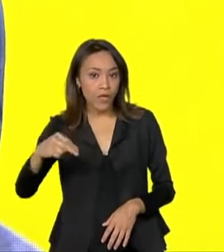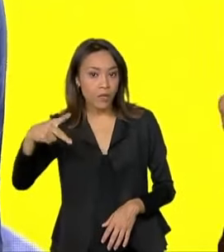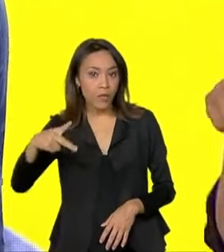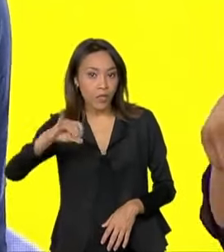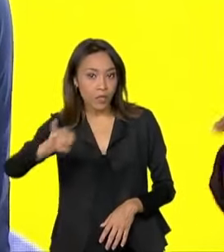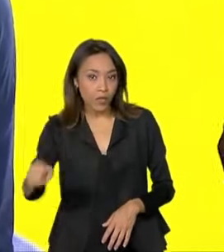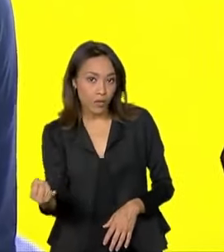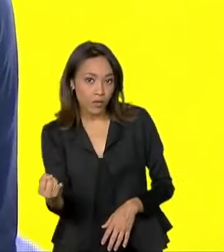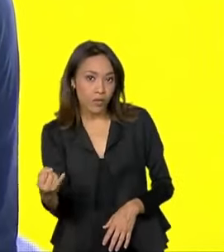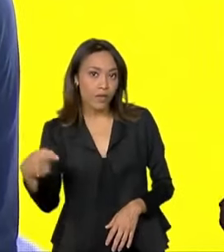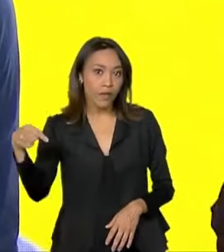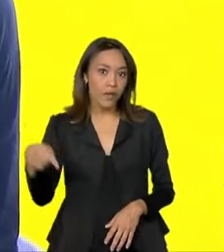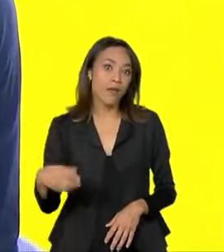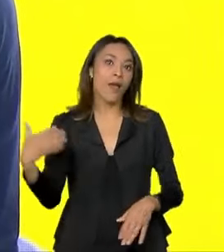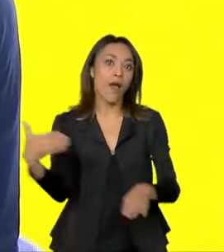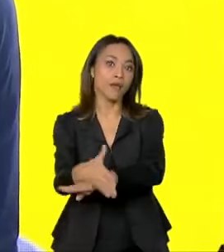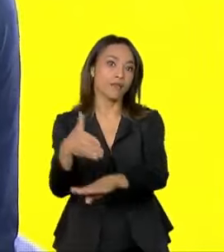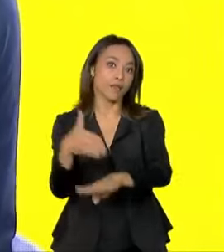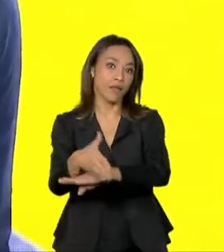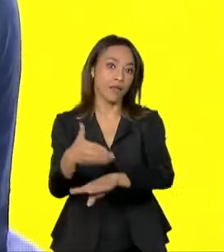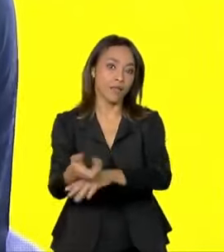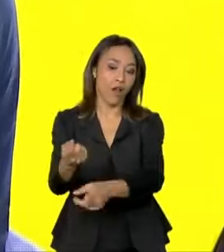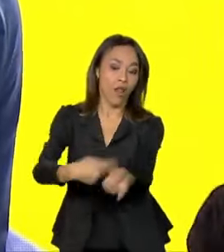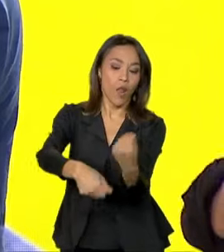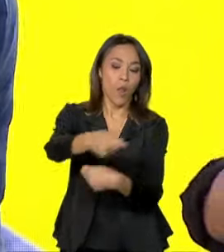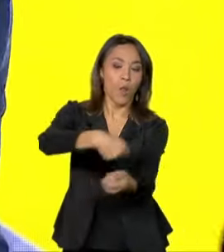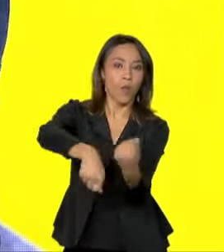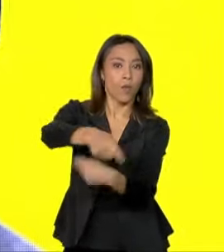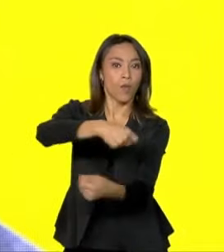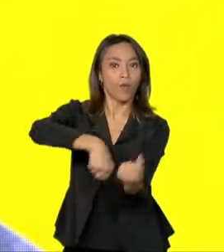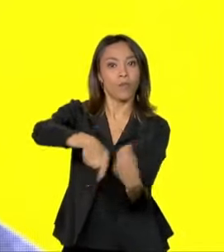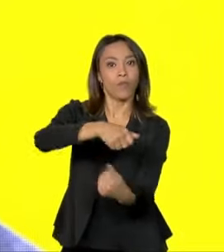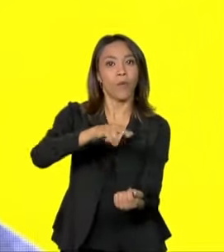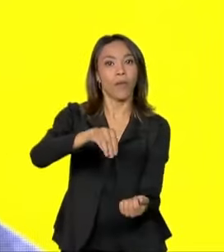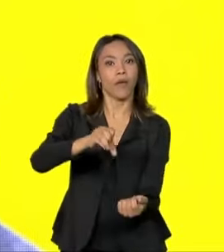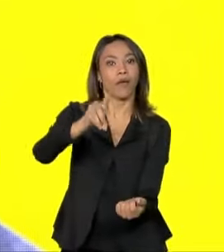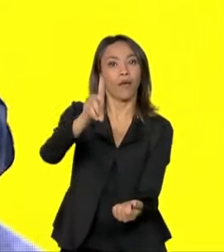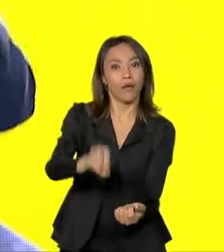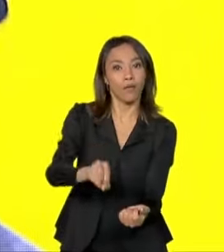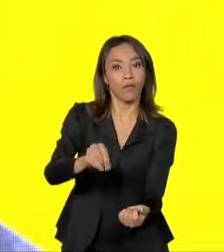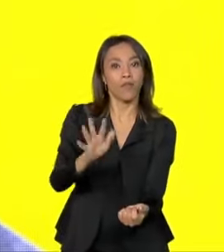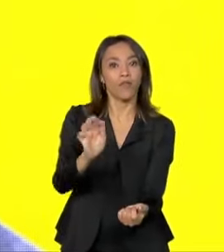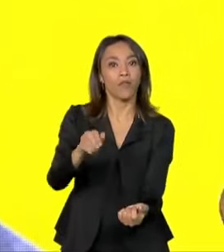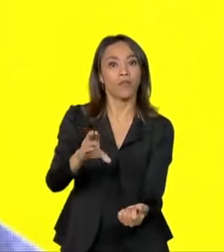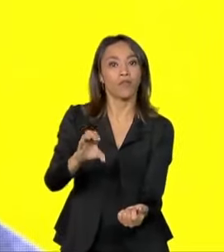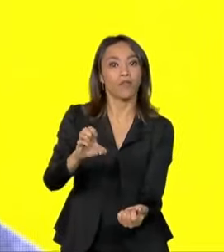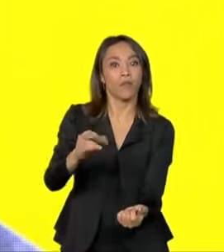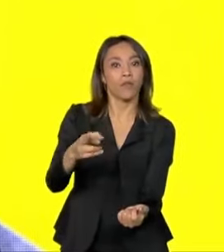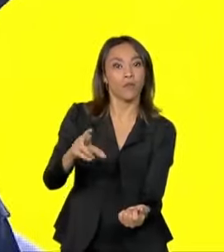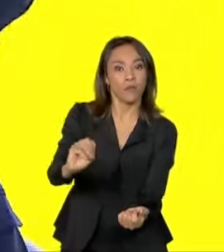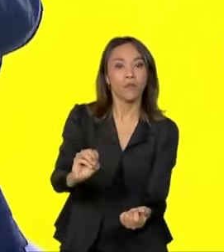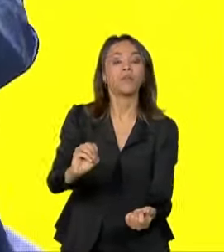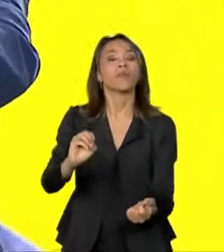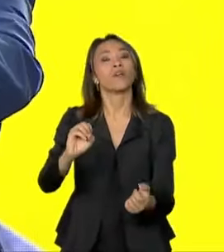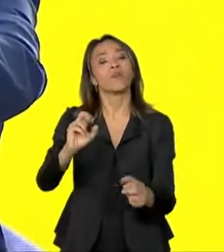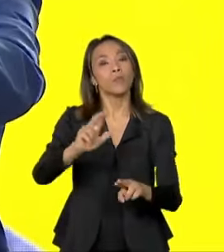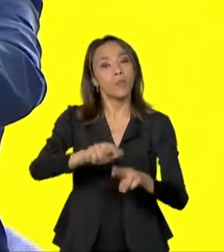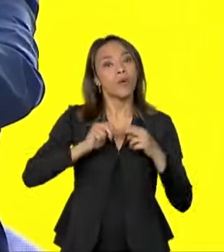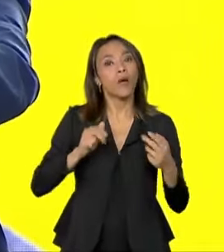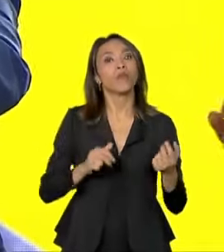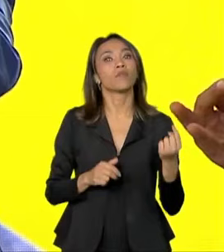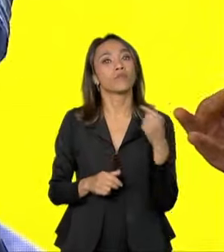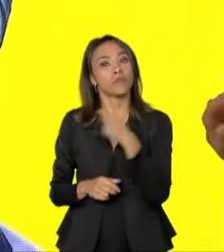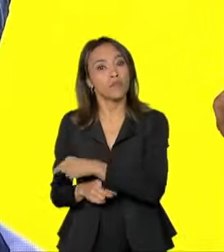que acessa ao mercado financeiro. Por isso também, sobre a orientação do senhor e com plausibilidade de toda